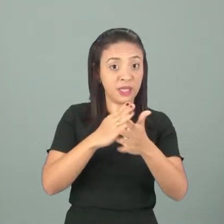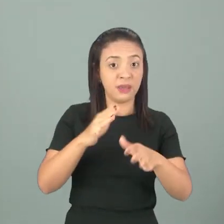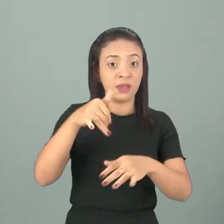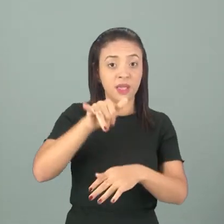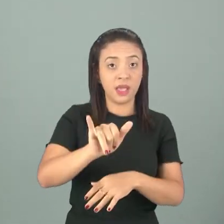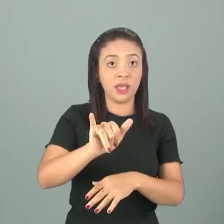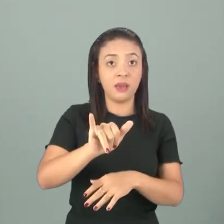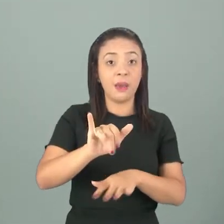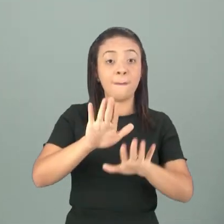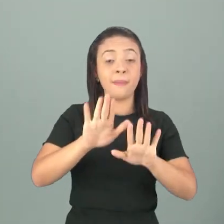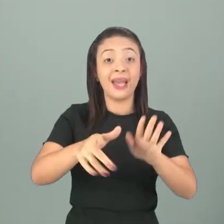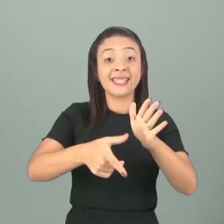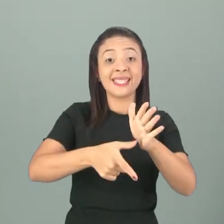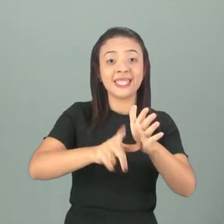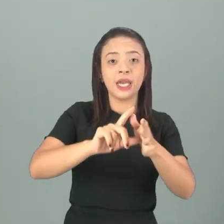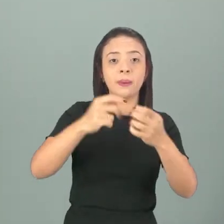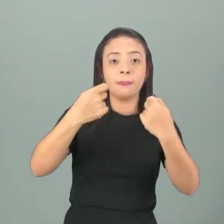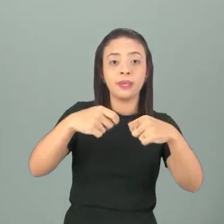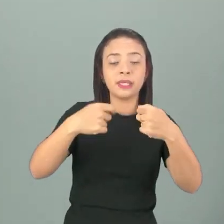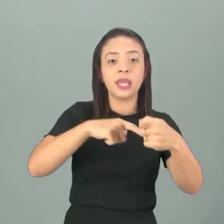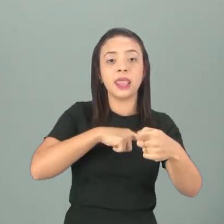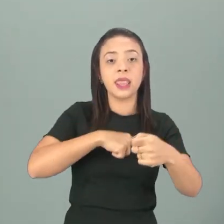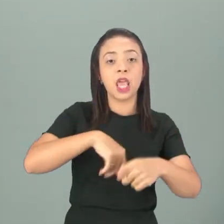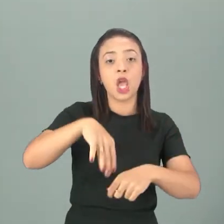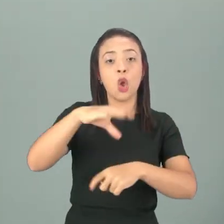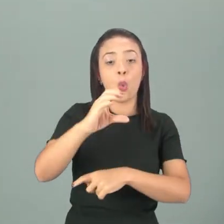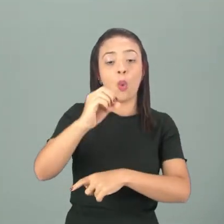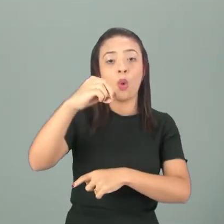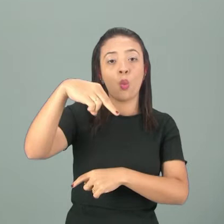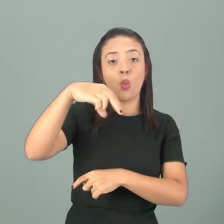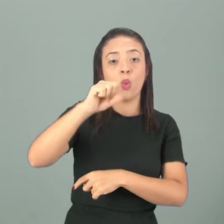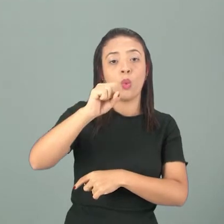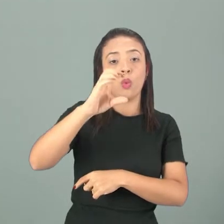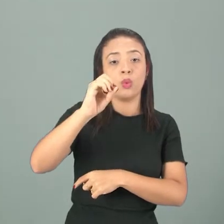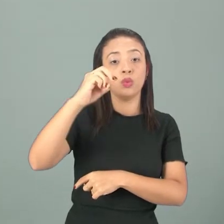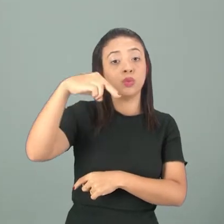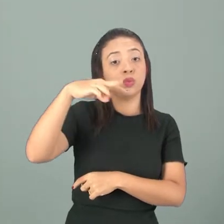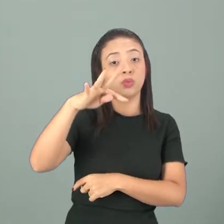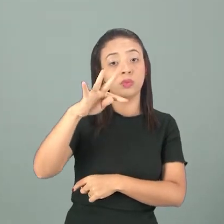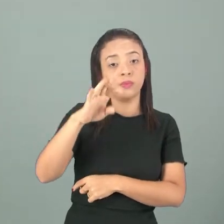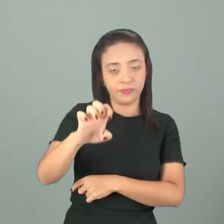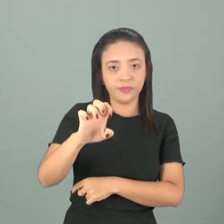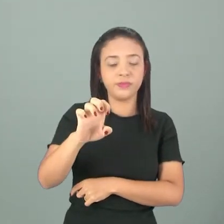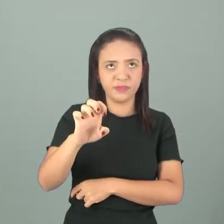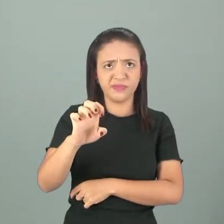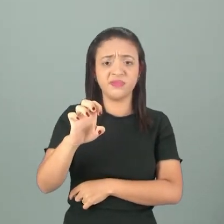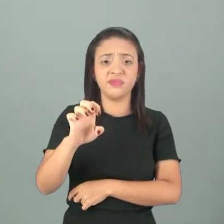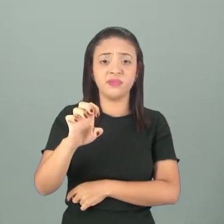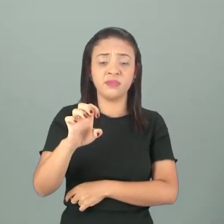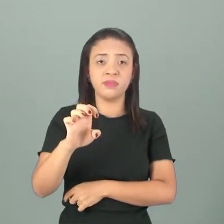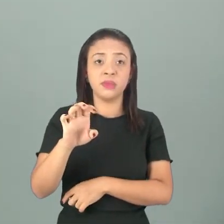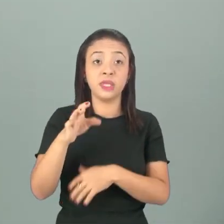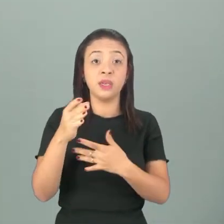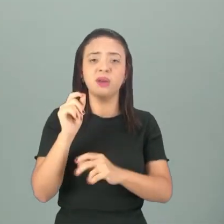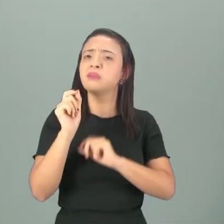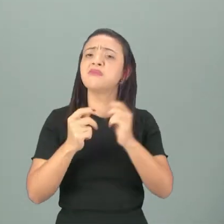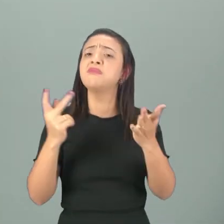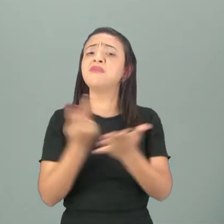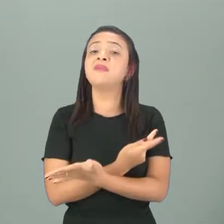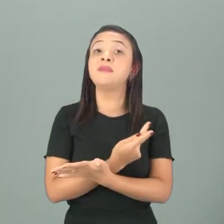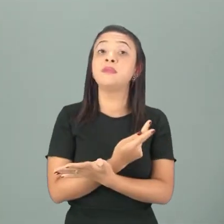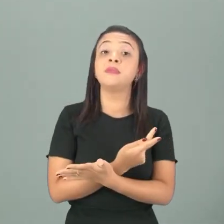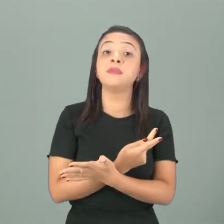de consoante, tá? O que é precedido de consoante, teacher? É quando a letra que vem antes do Y é uma consoante. Aí o que você